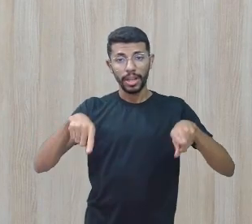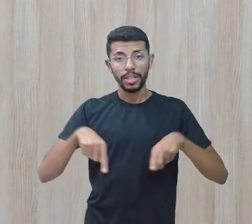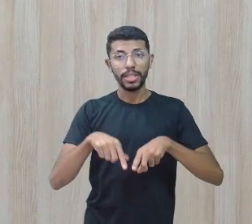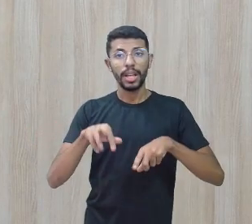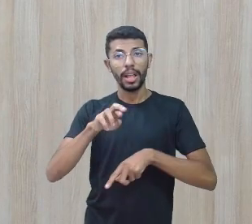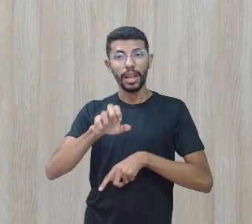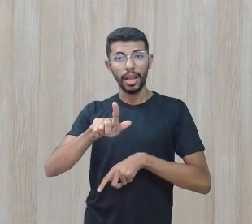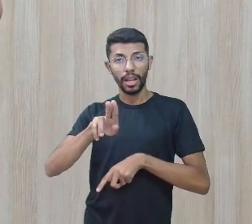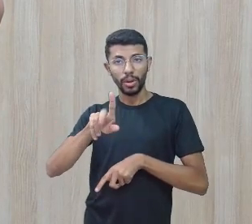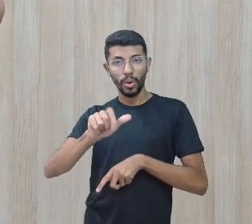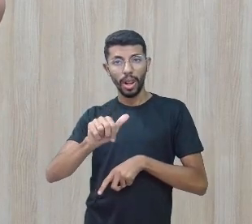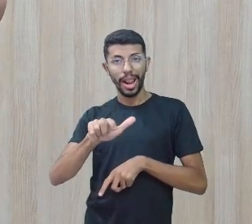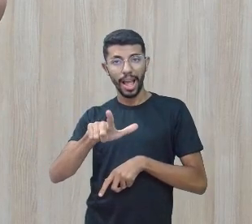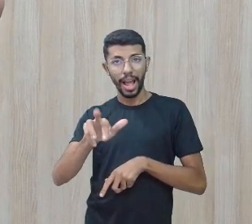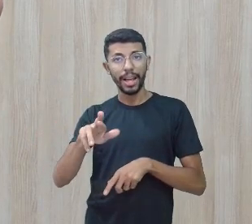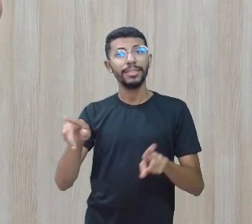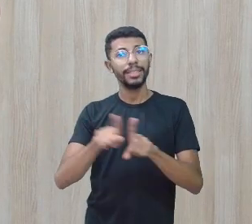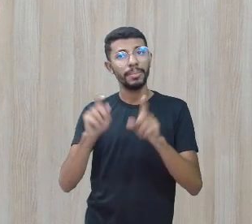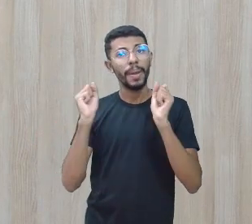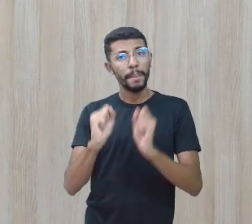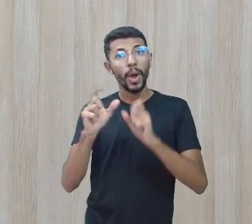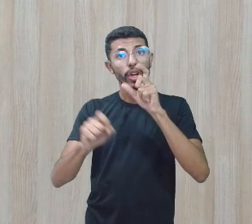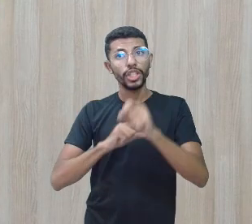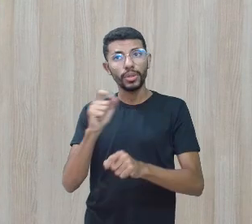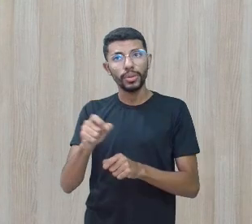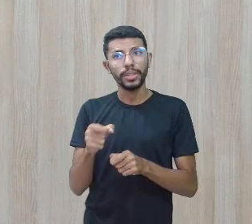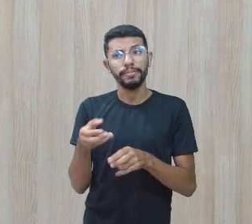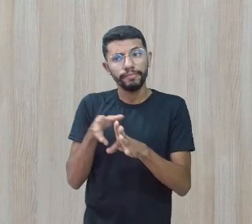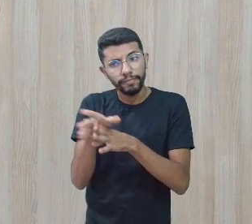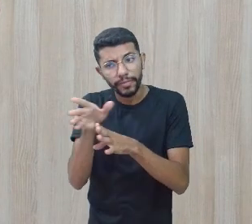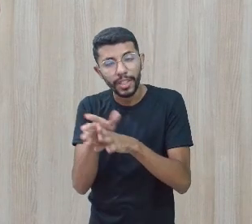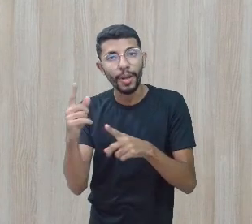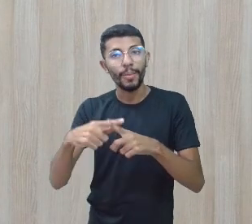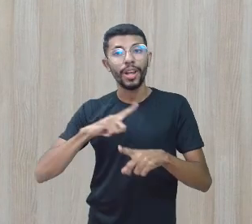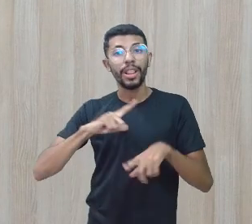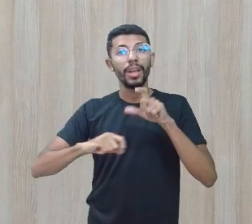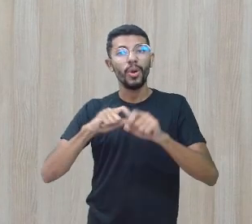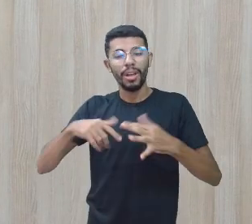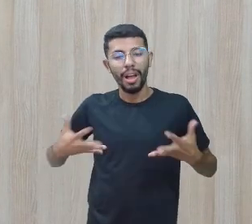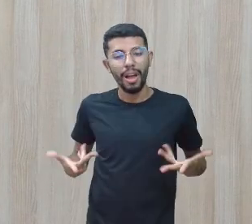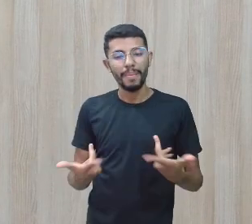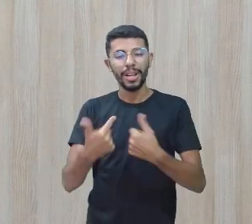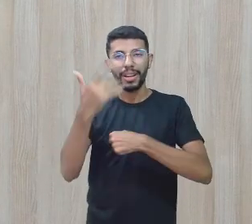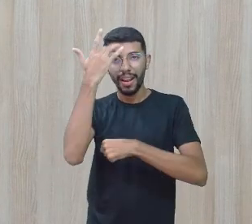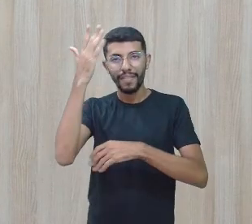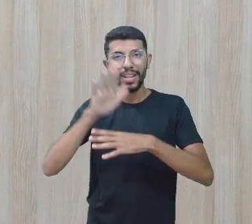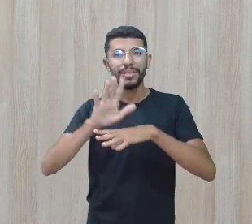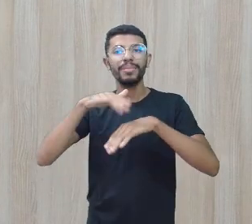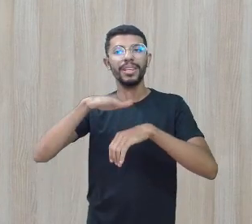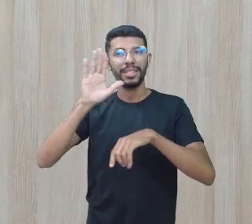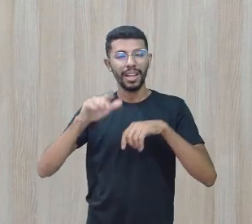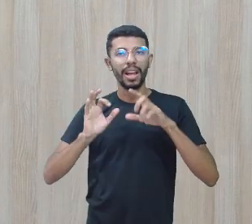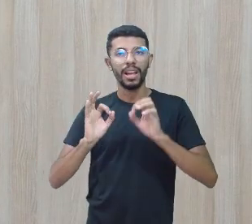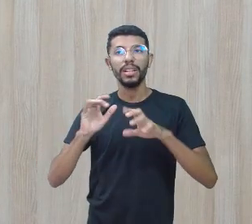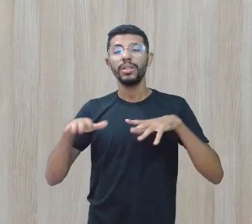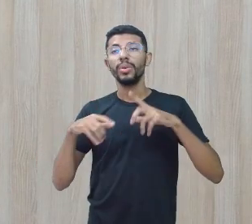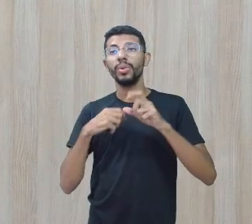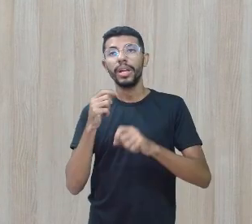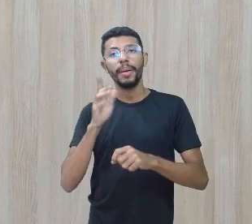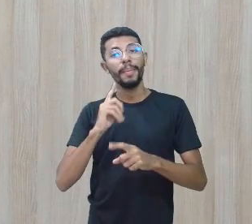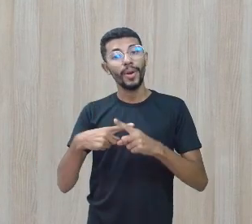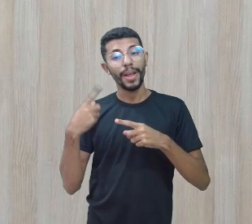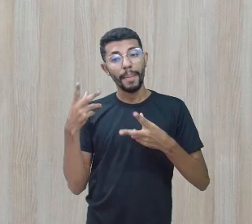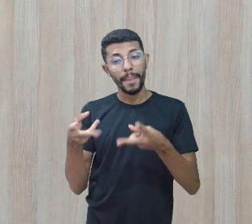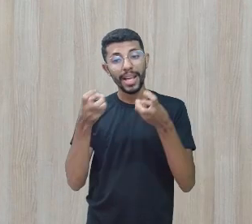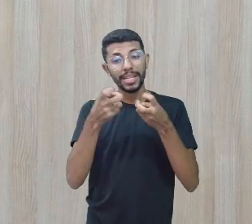sugerir, já que ele tem uma habilidade, uma facilidade, e ele percebe já há algum tempo que trabalha com estudantes surdos,